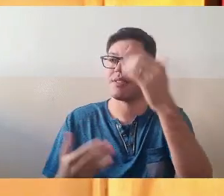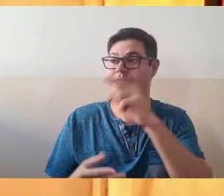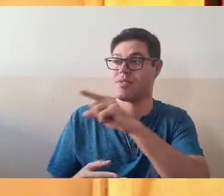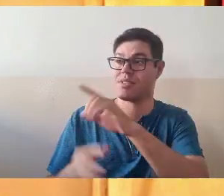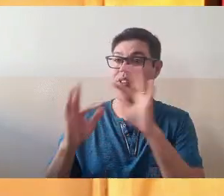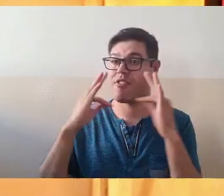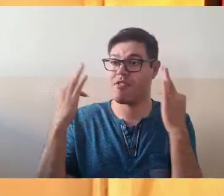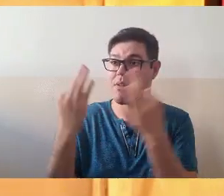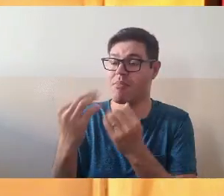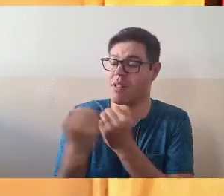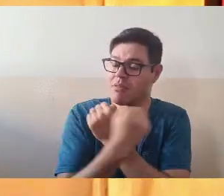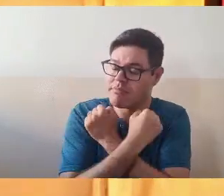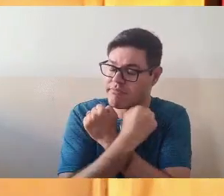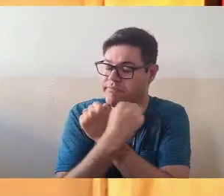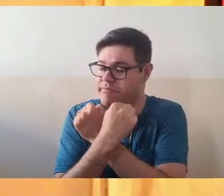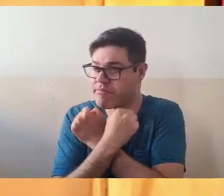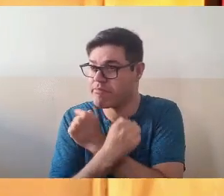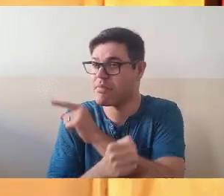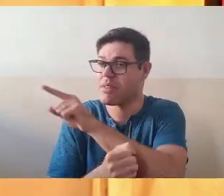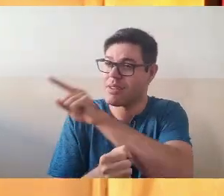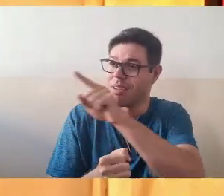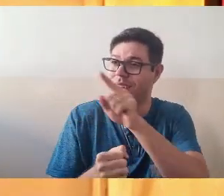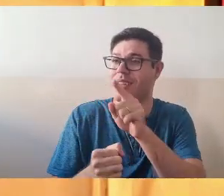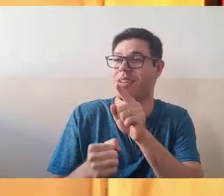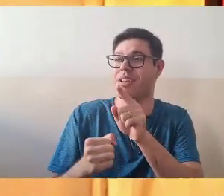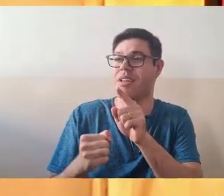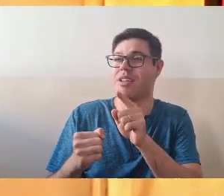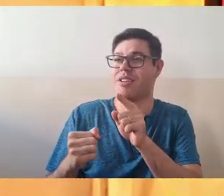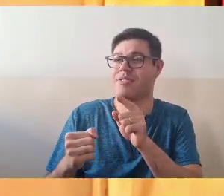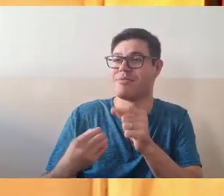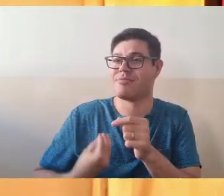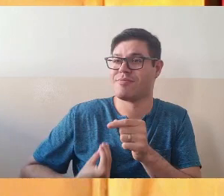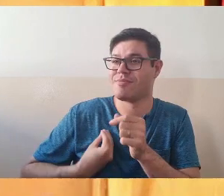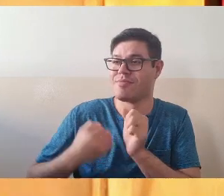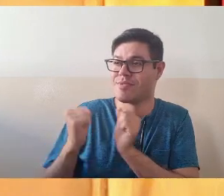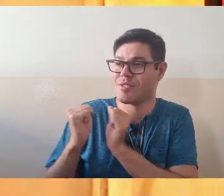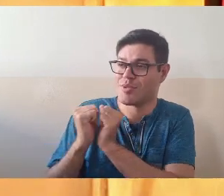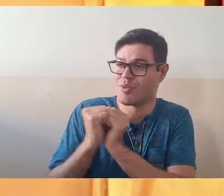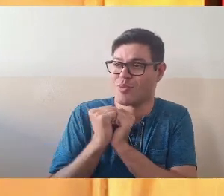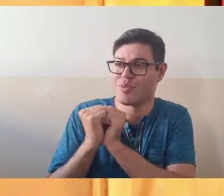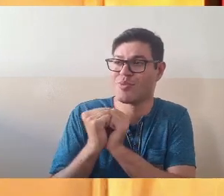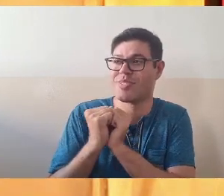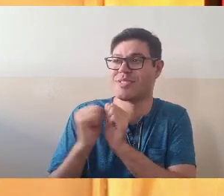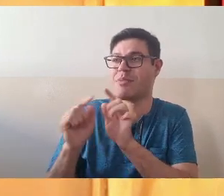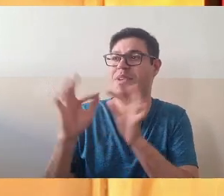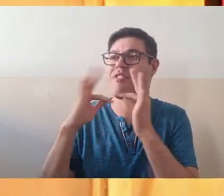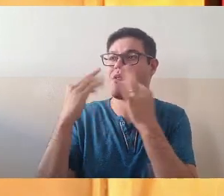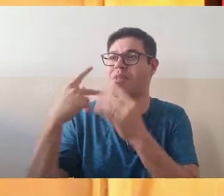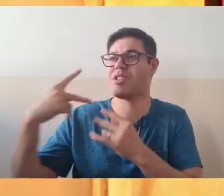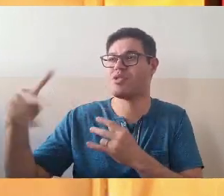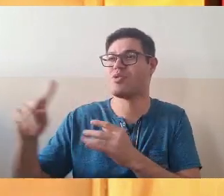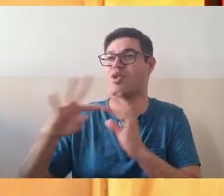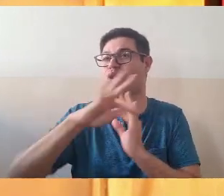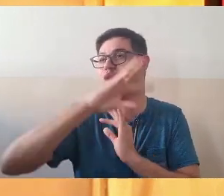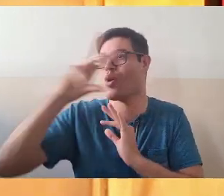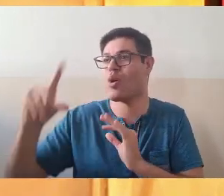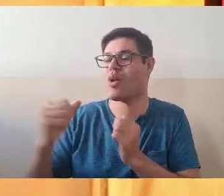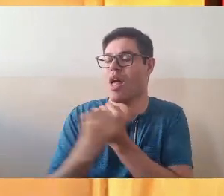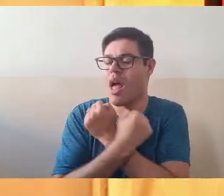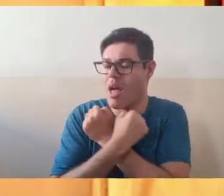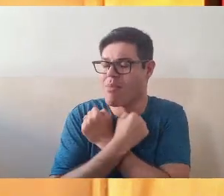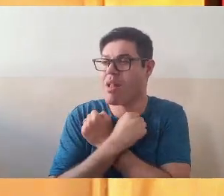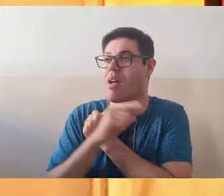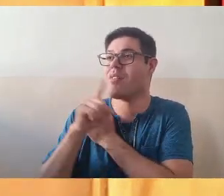sua, aqueles que eu convivi e a todos, né, da sua família, deixo o meu abraço. Que você